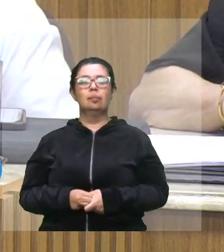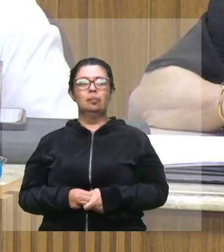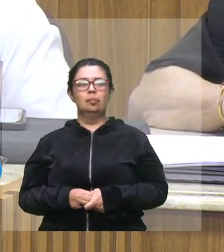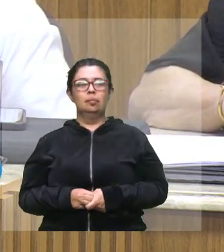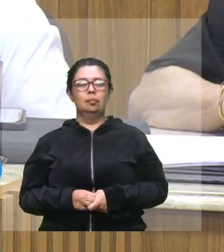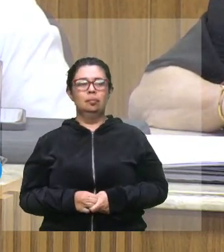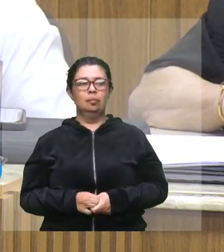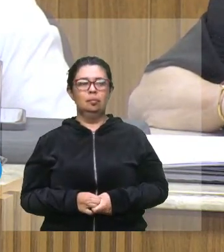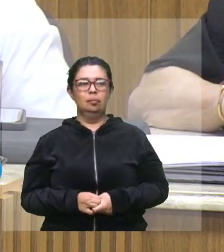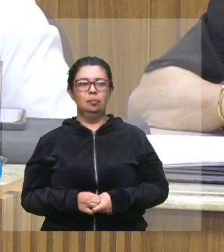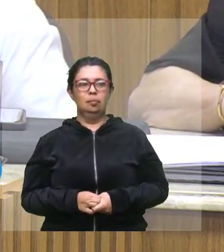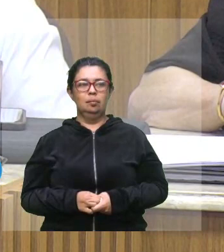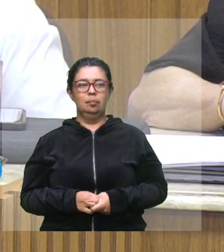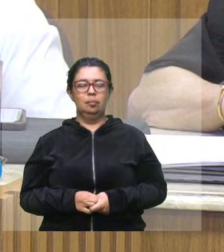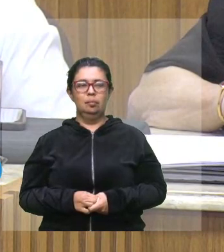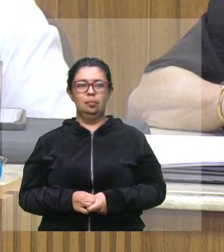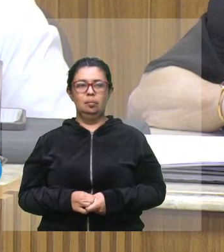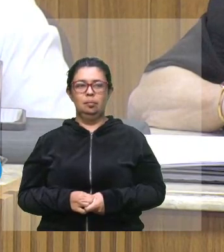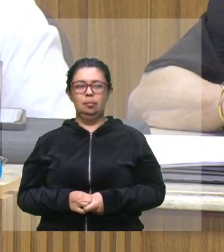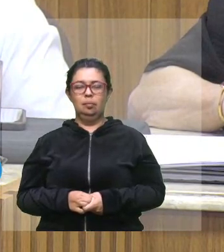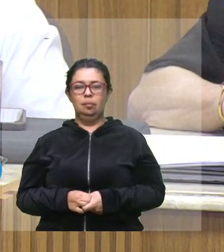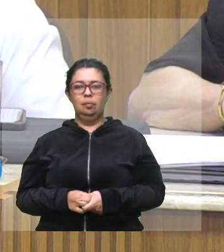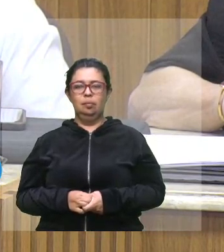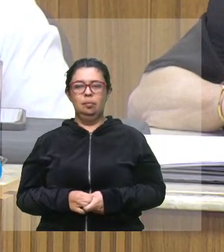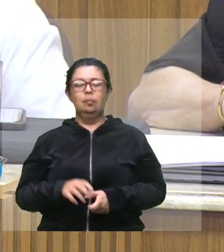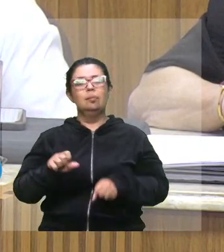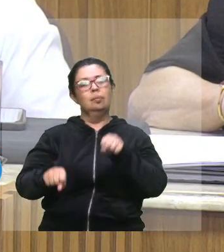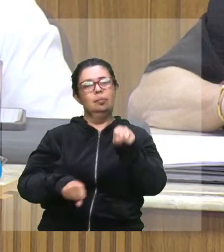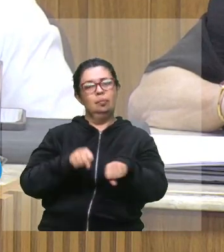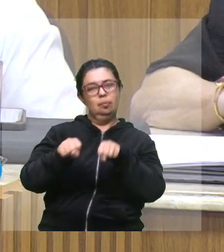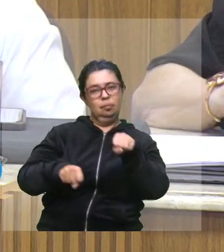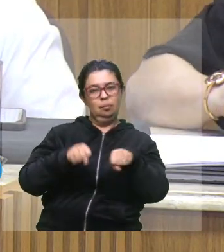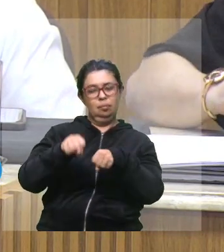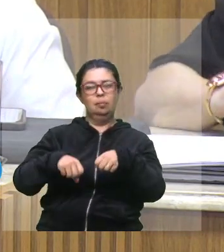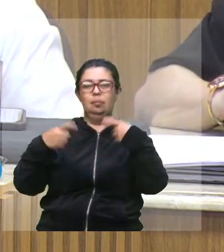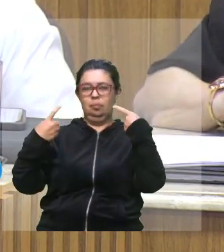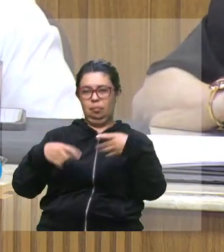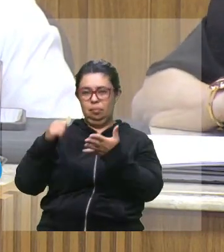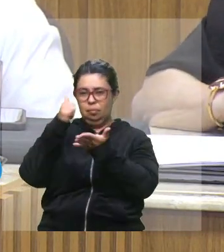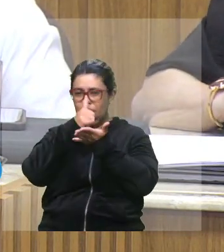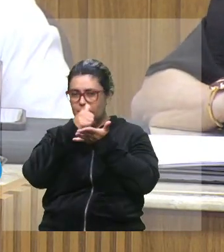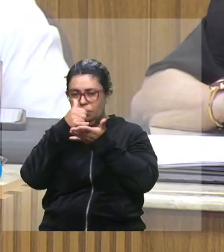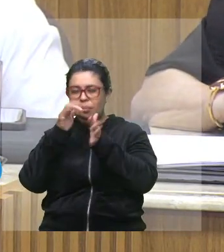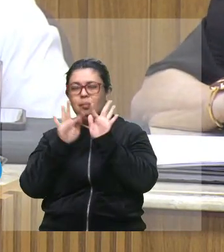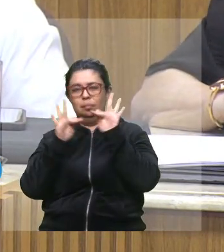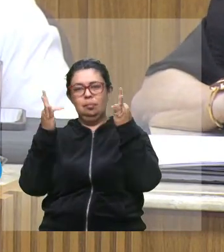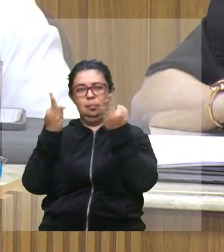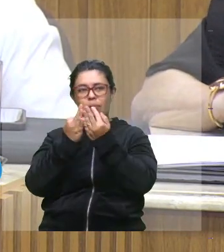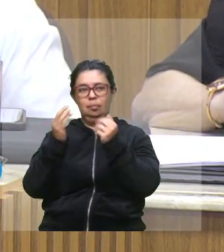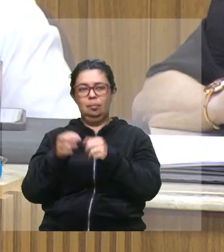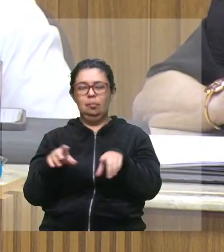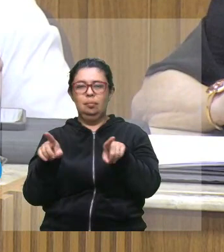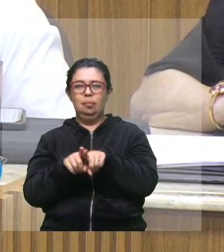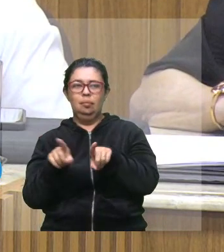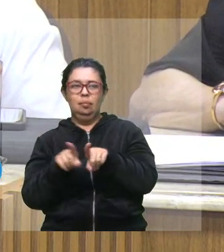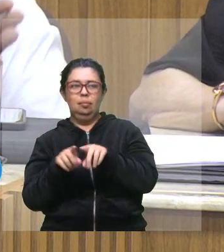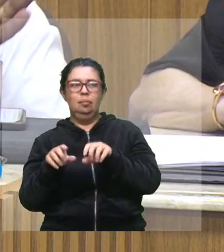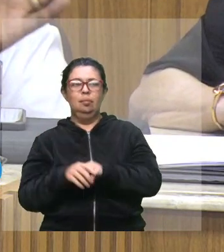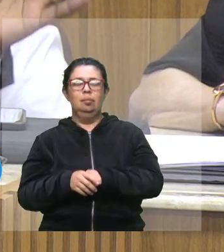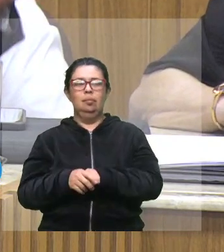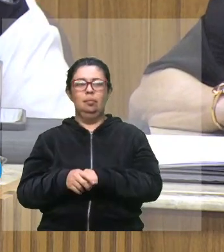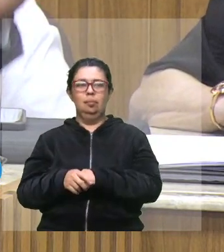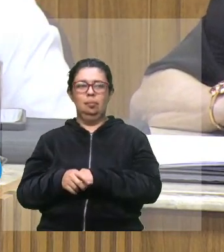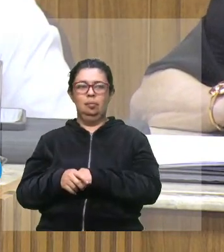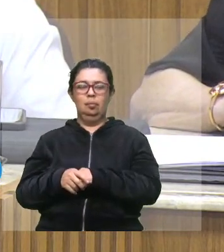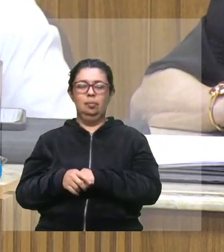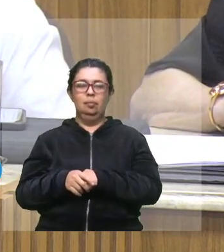a nossa marcha pedalada das famílias contra as drogas, né? E também o nosso fórum, com o consentimento do nosso